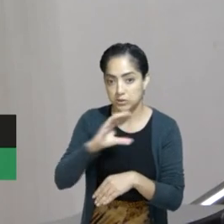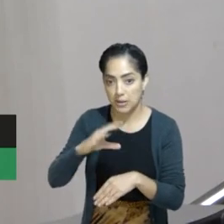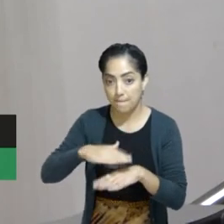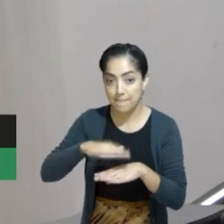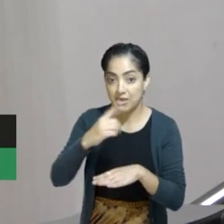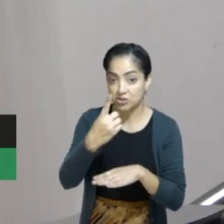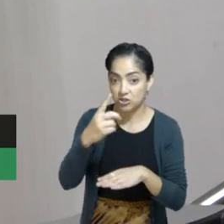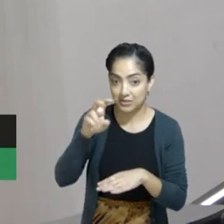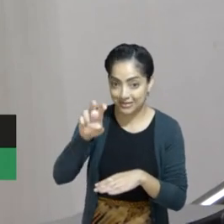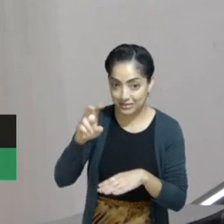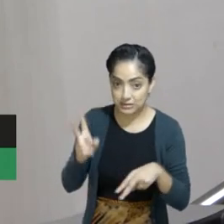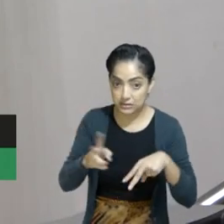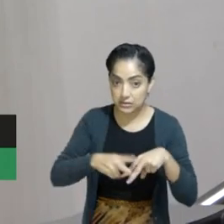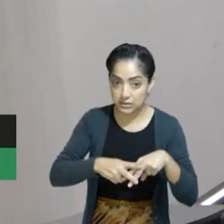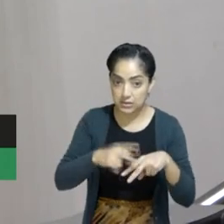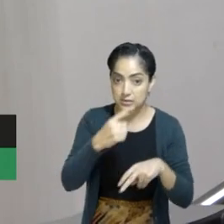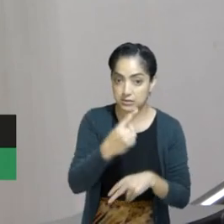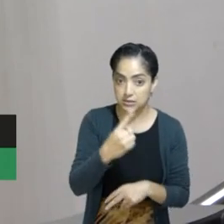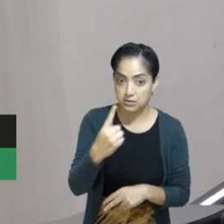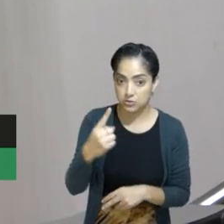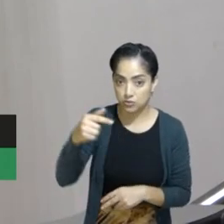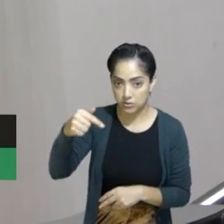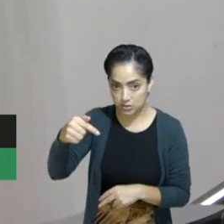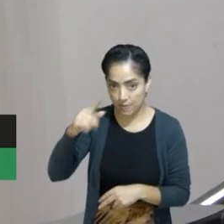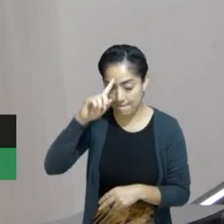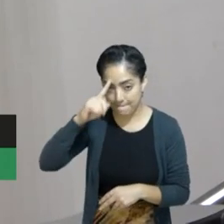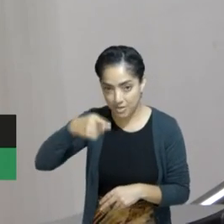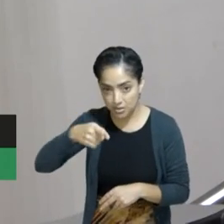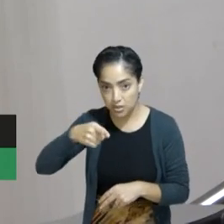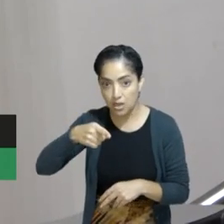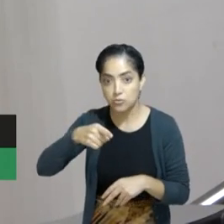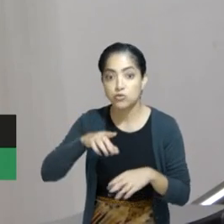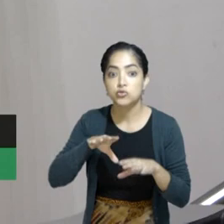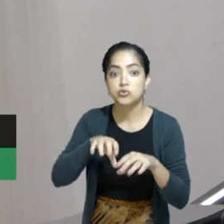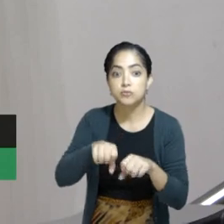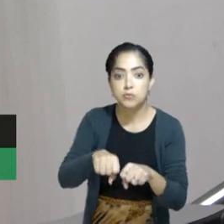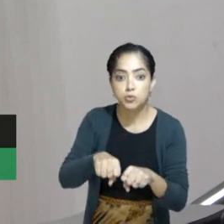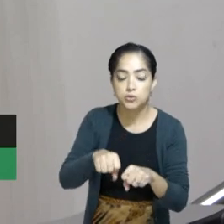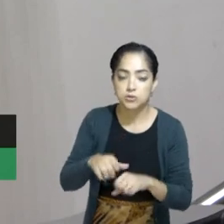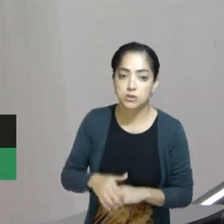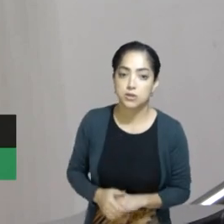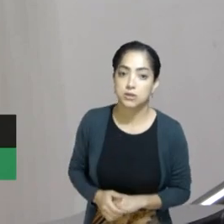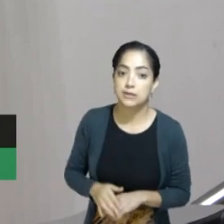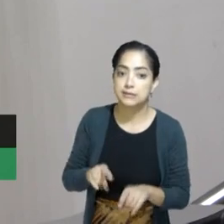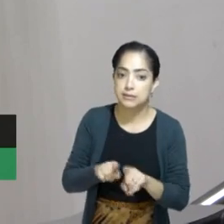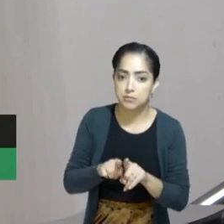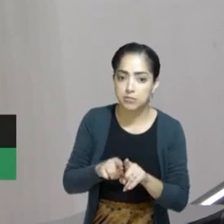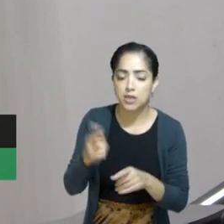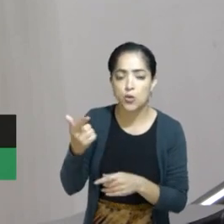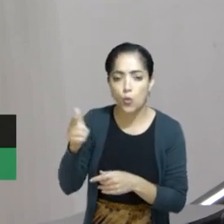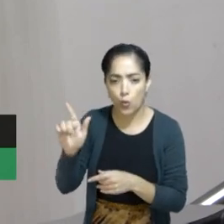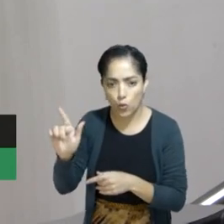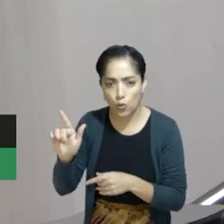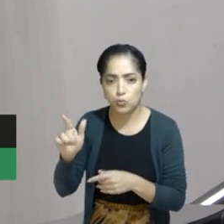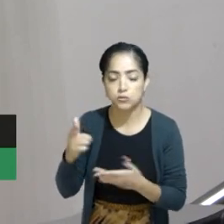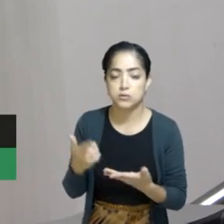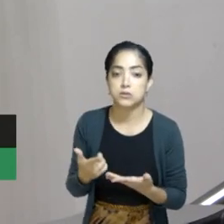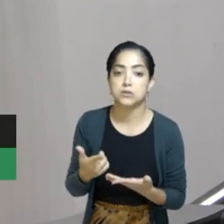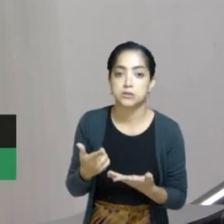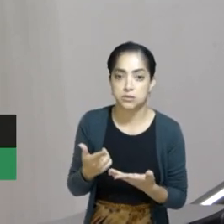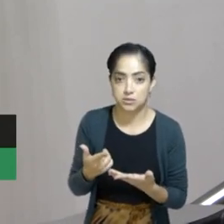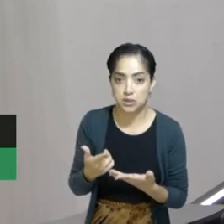prisões 117 mandados de busca e apreensão compridos além de diversas outras medidas cautelares